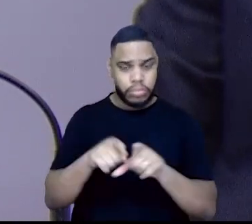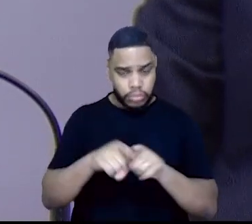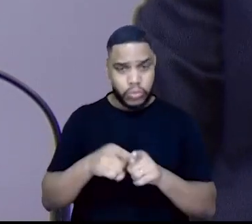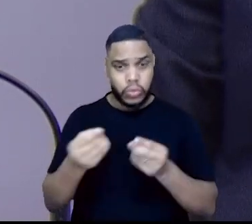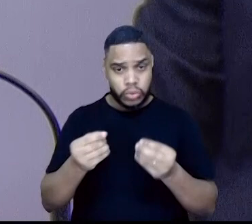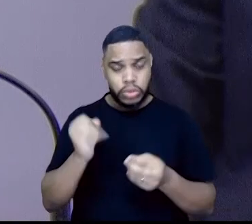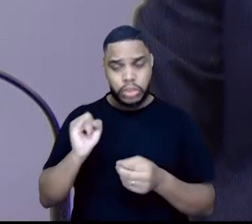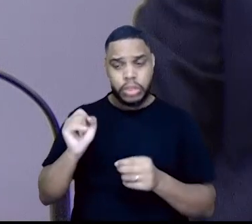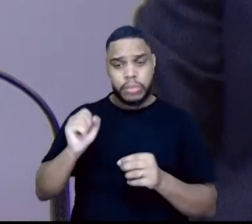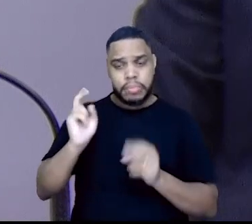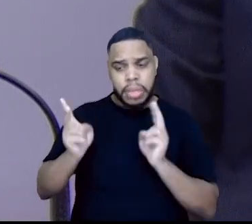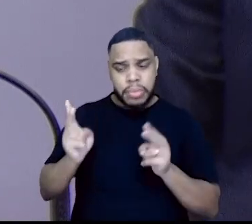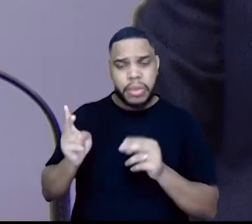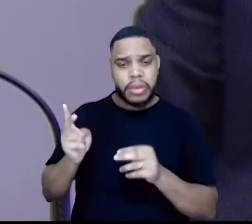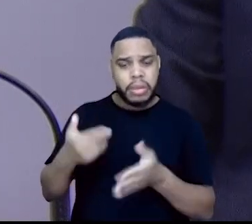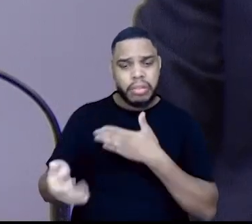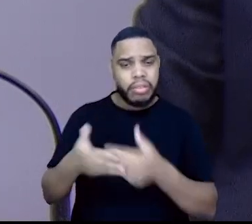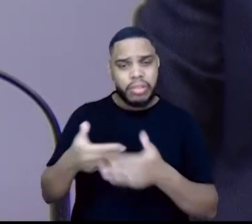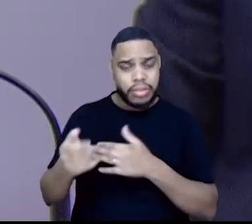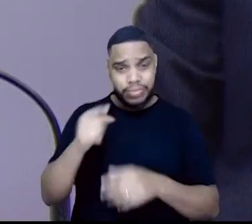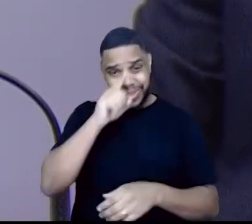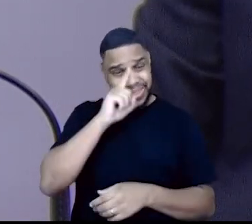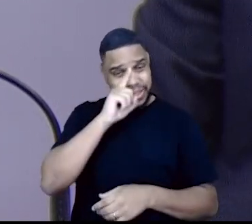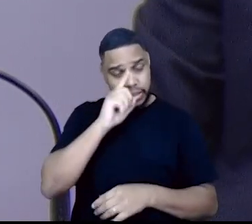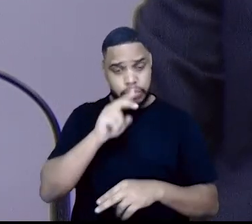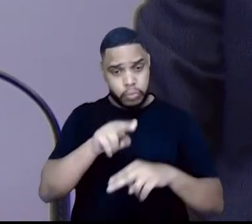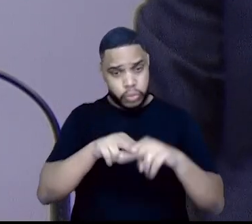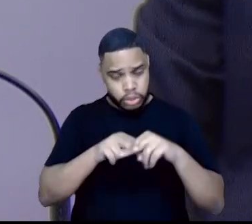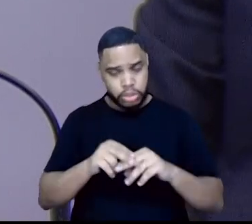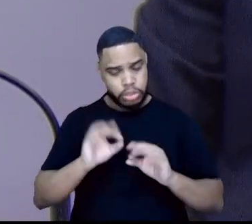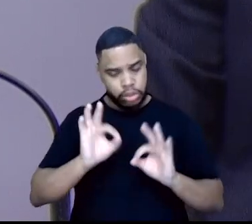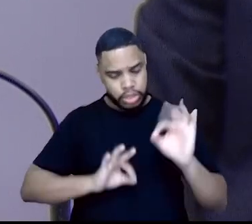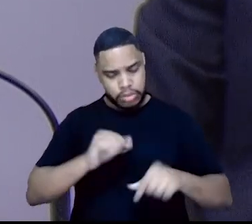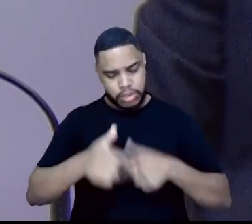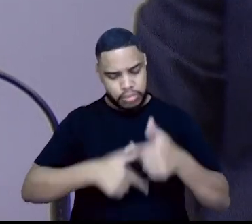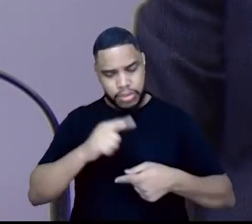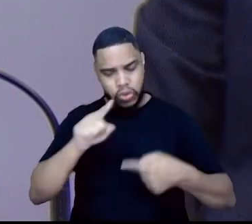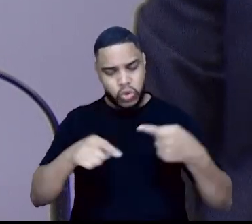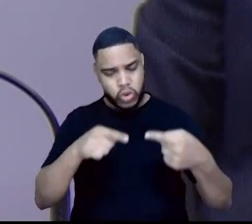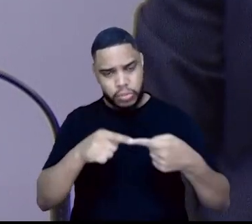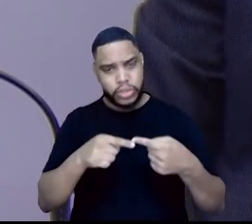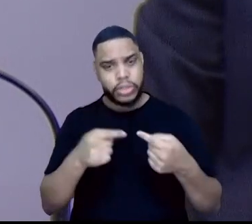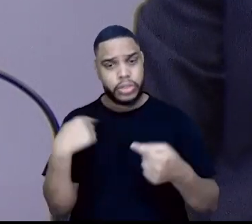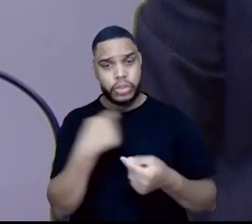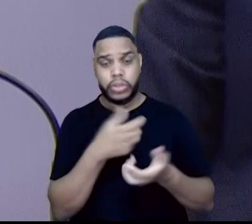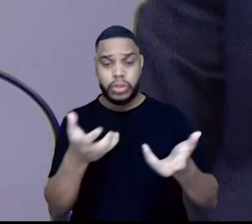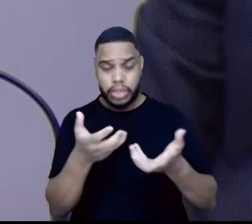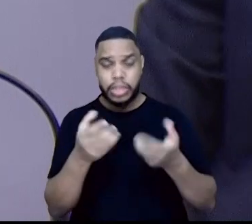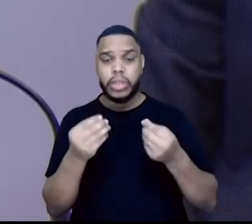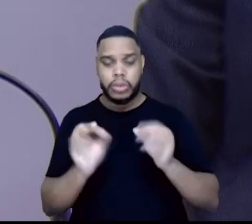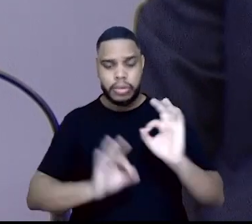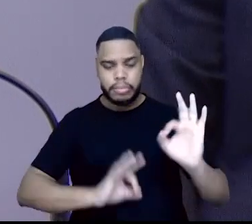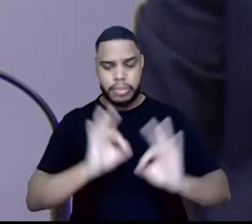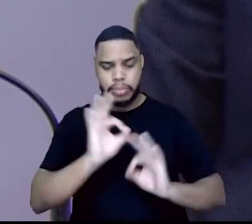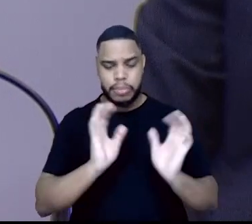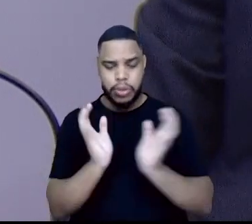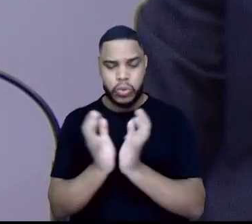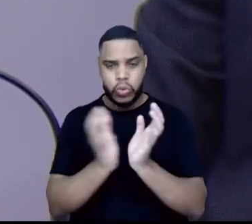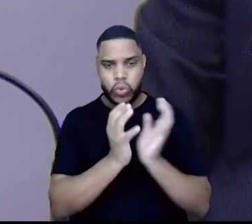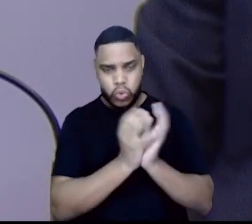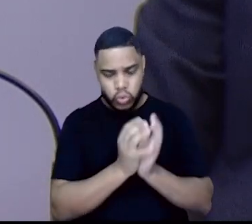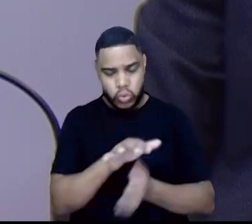utilitarismo, consubstancia um importante objetivo que almejamos no contexto de uma construção cooperativa do